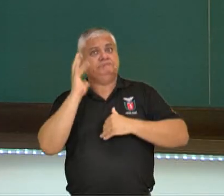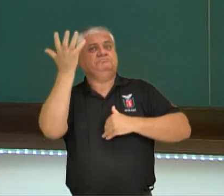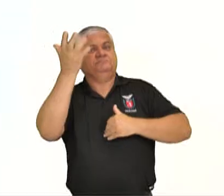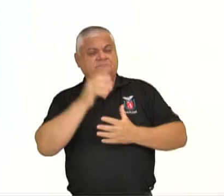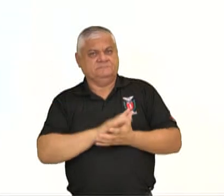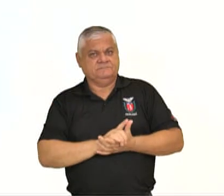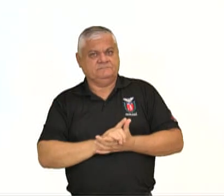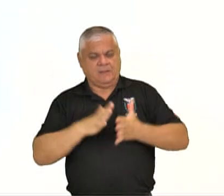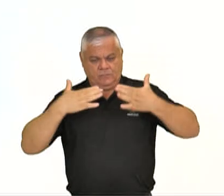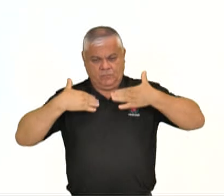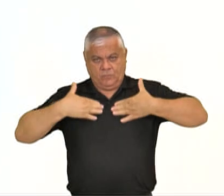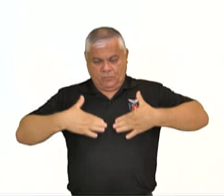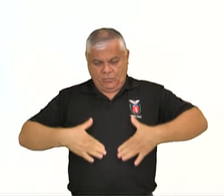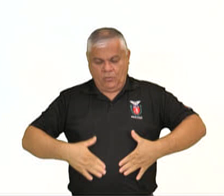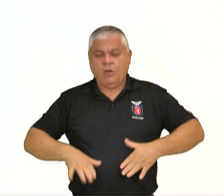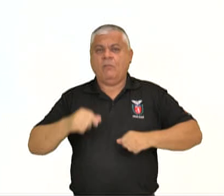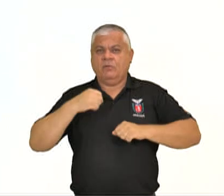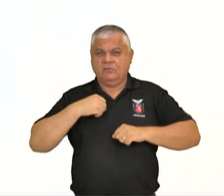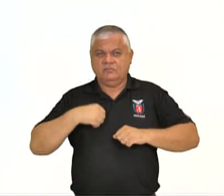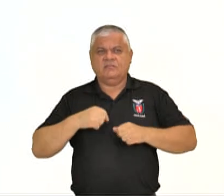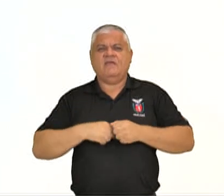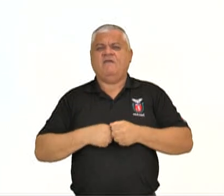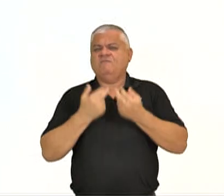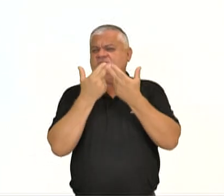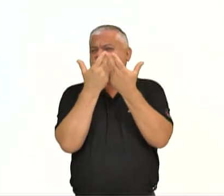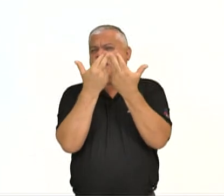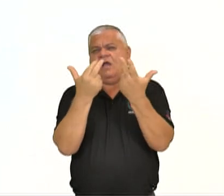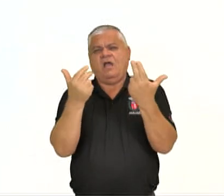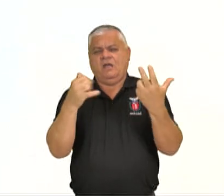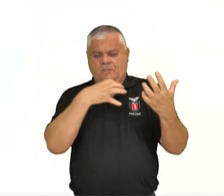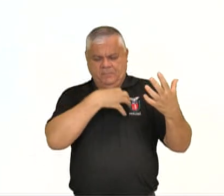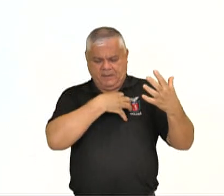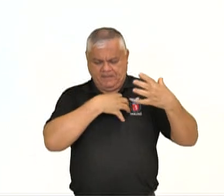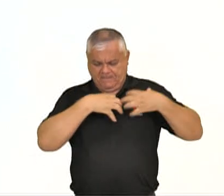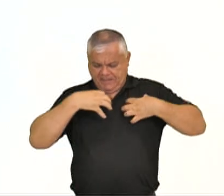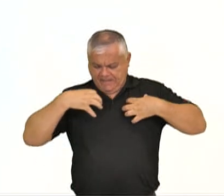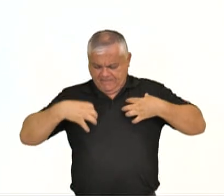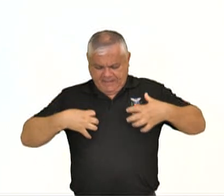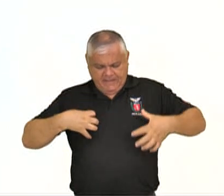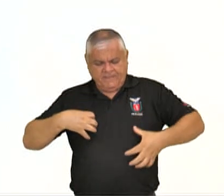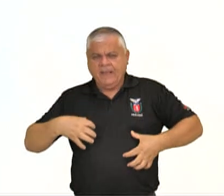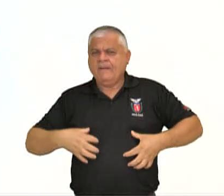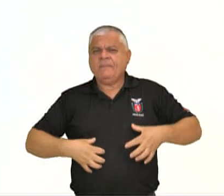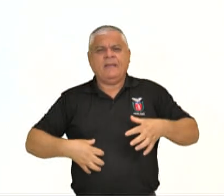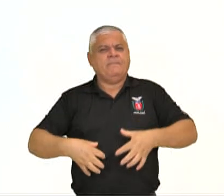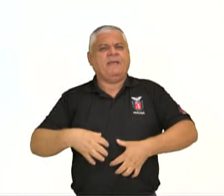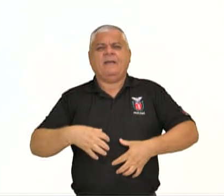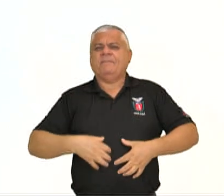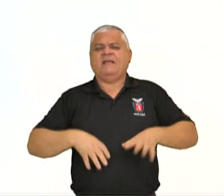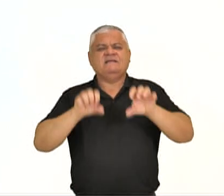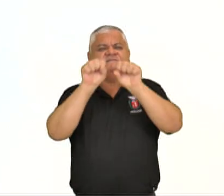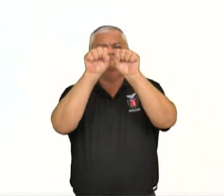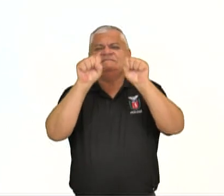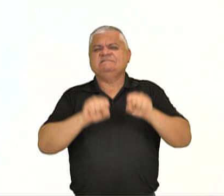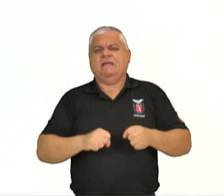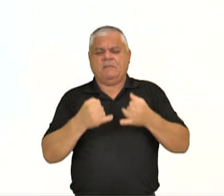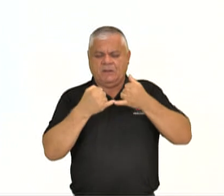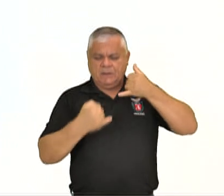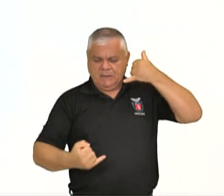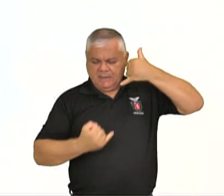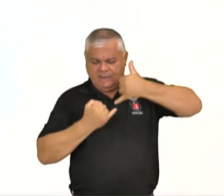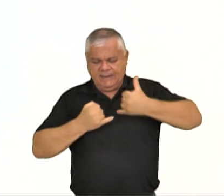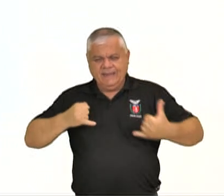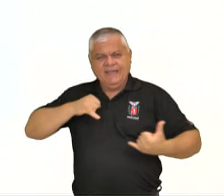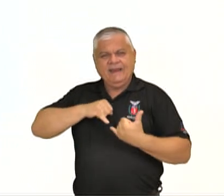o corpo humano é formado por vários órgãos e sistemas que estão totalmente interligados,